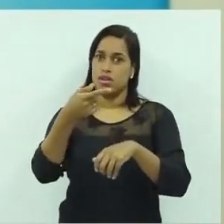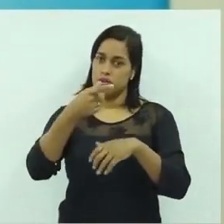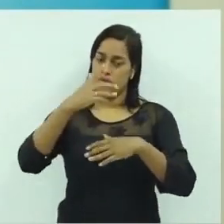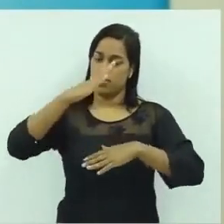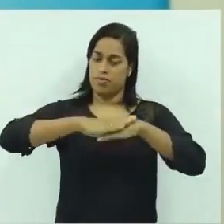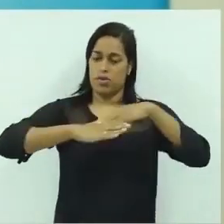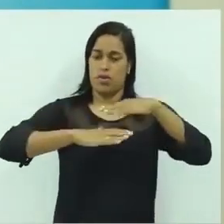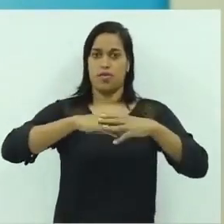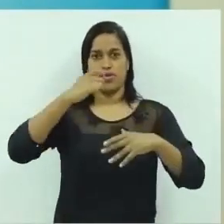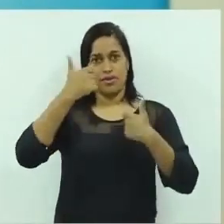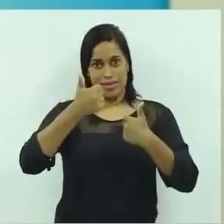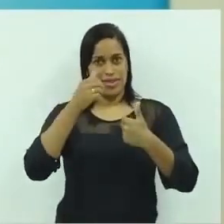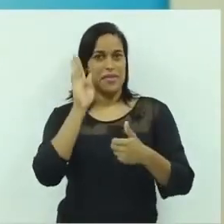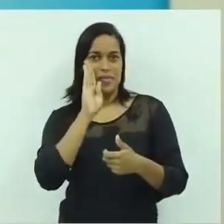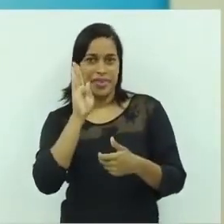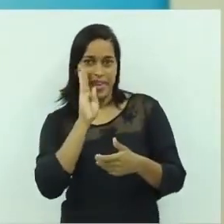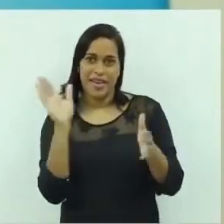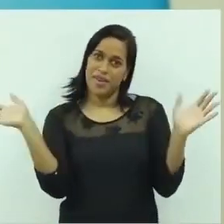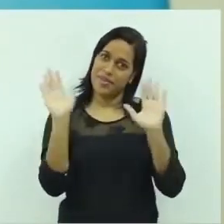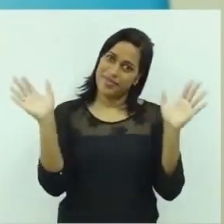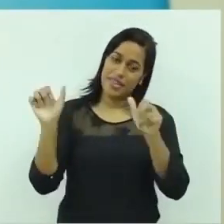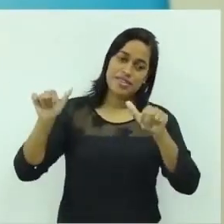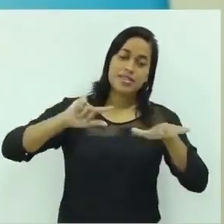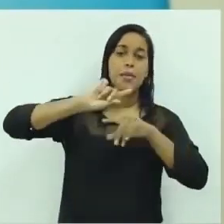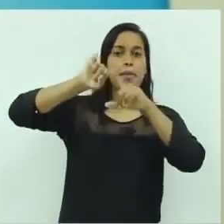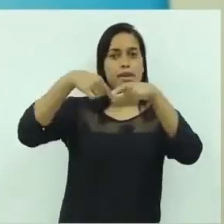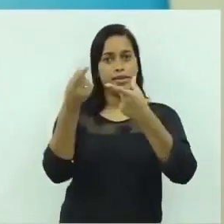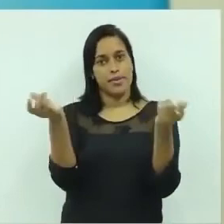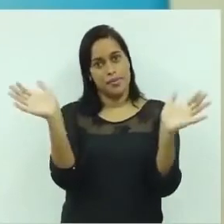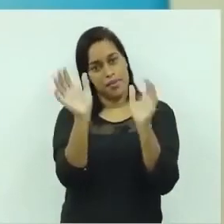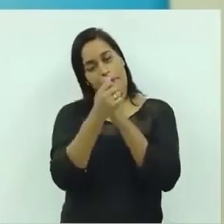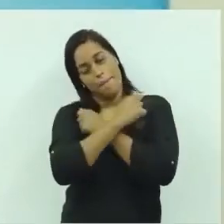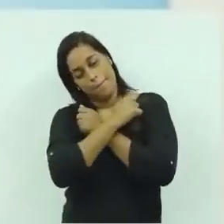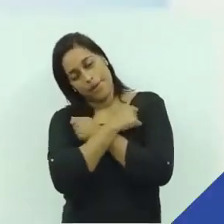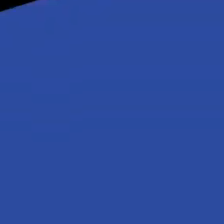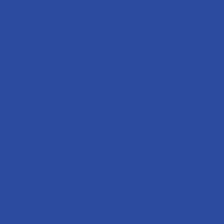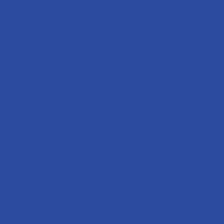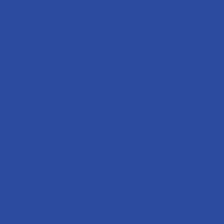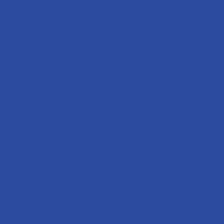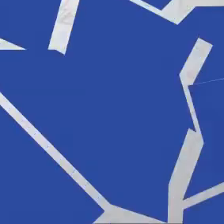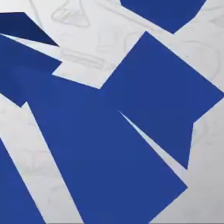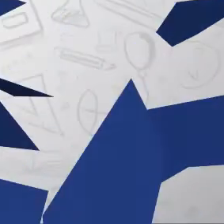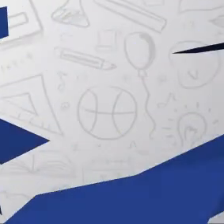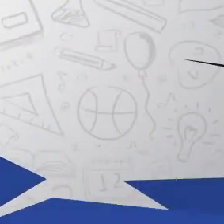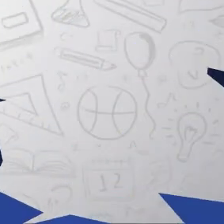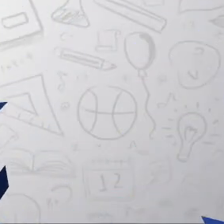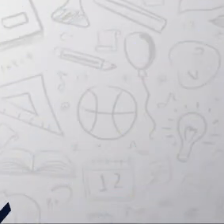sua carreira. Legal? A gente se vê na semana que vem na Competência 2. Um abraço, tchau.